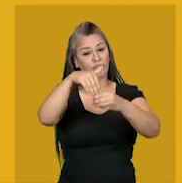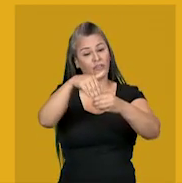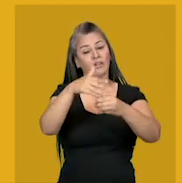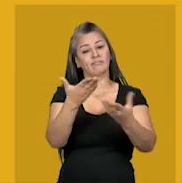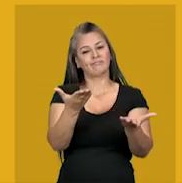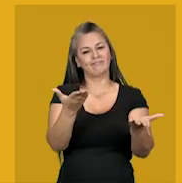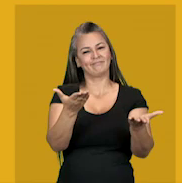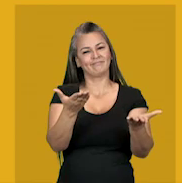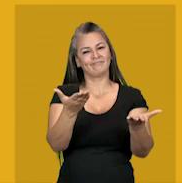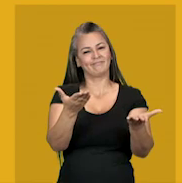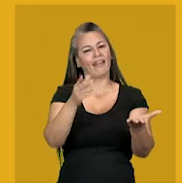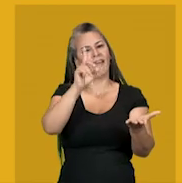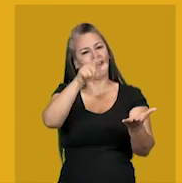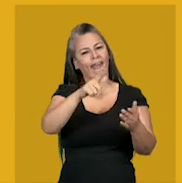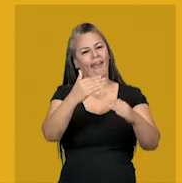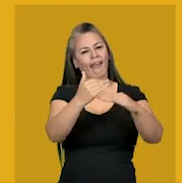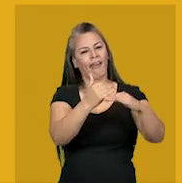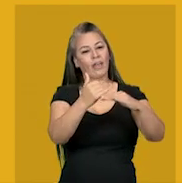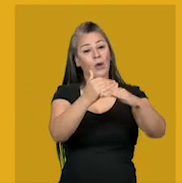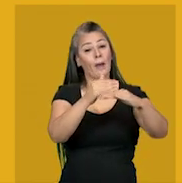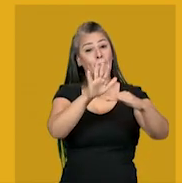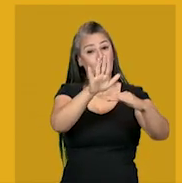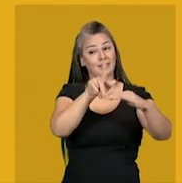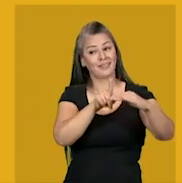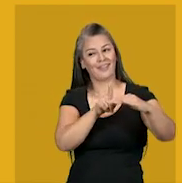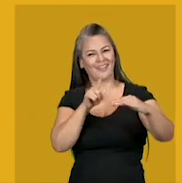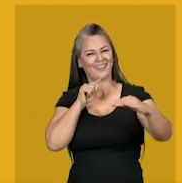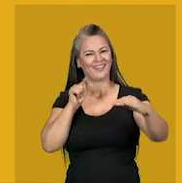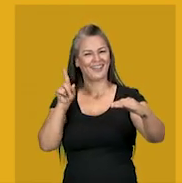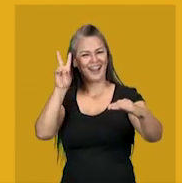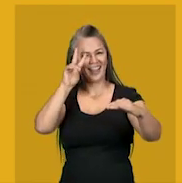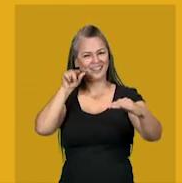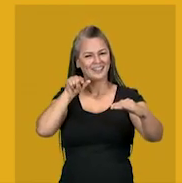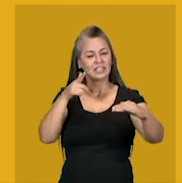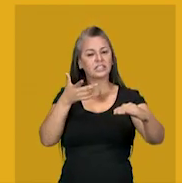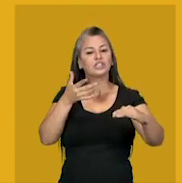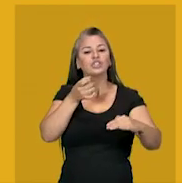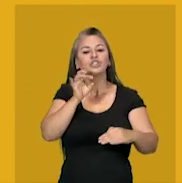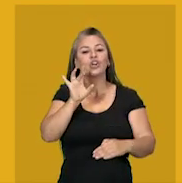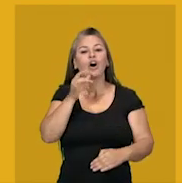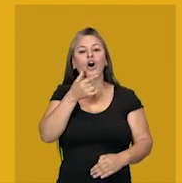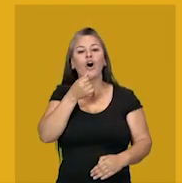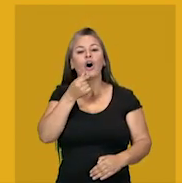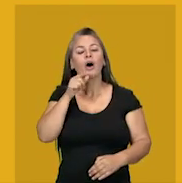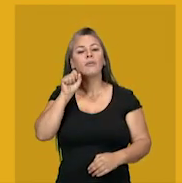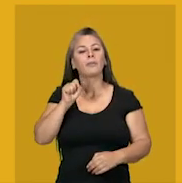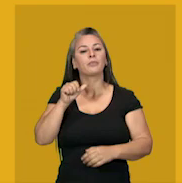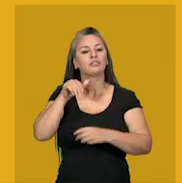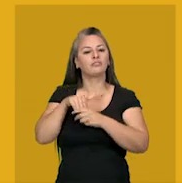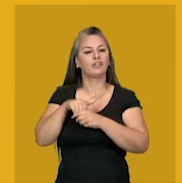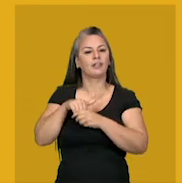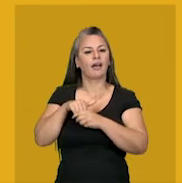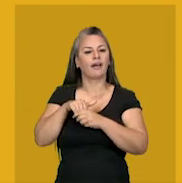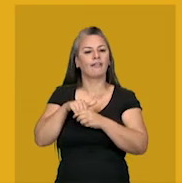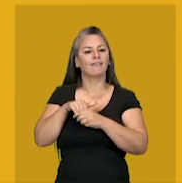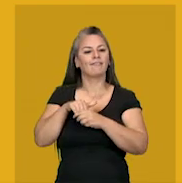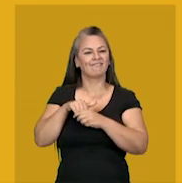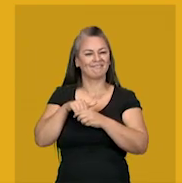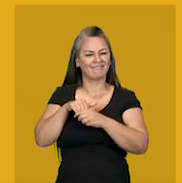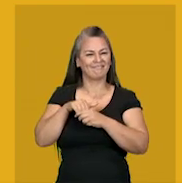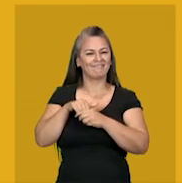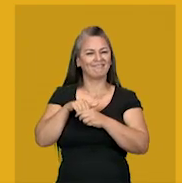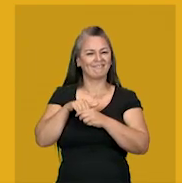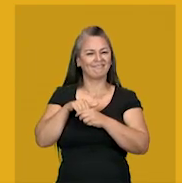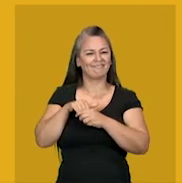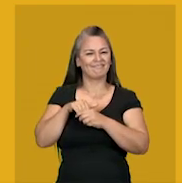é mais igualitário que o sufrágio masculino, em que só homens votam. E o sufrágio masculino, por sua vez, ele é mais igualitário do que o